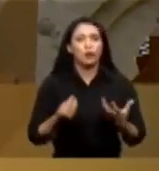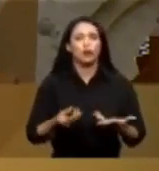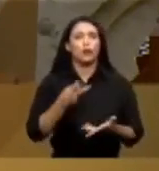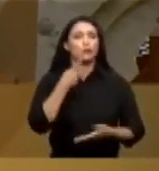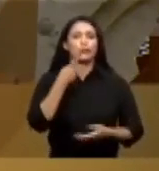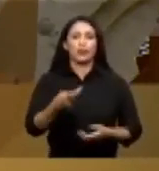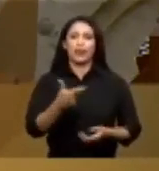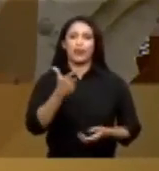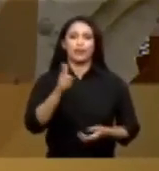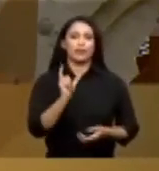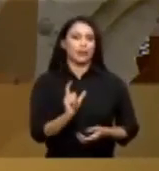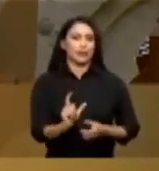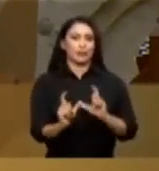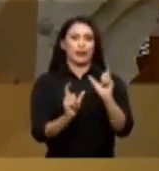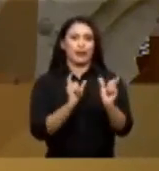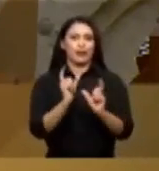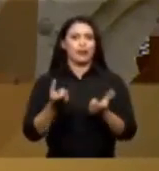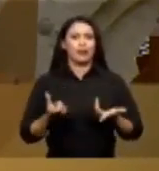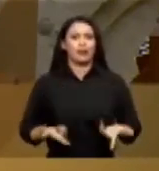nesta oportunidade.